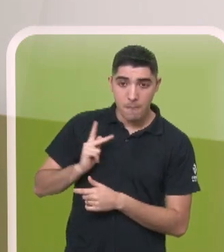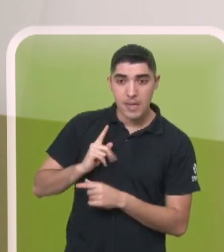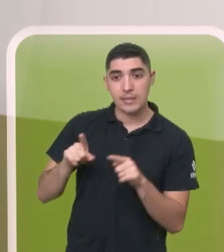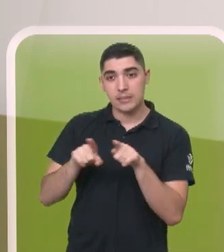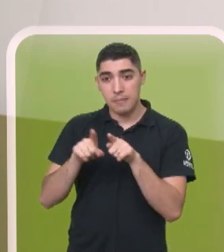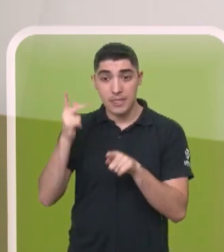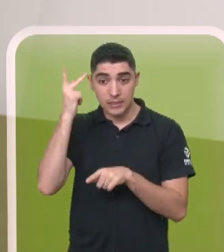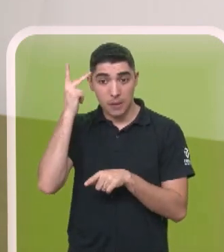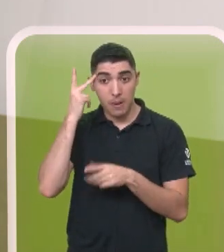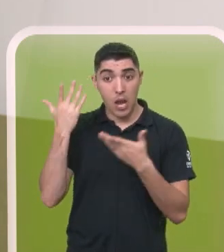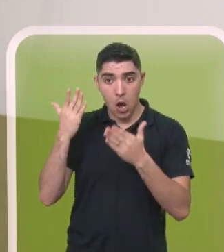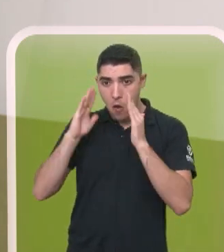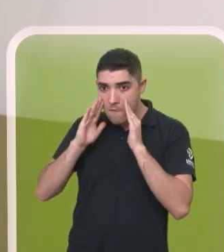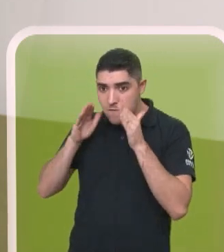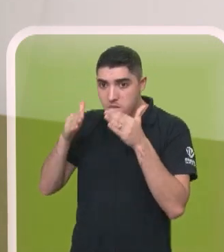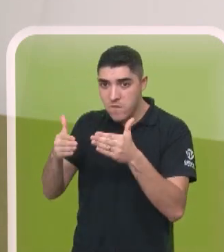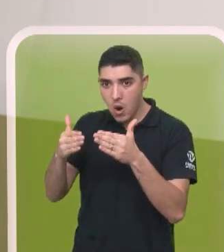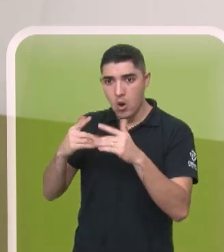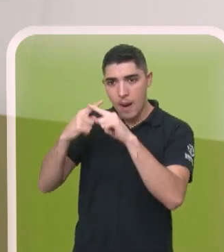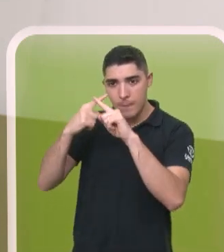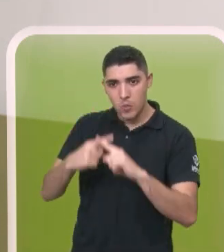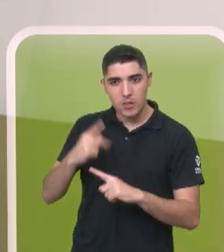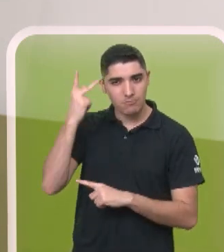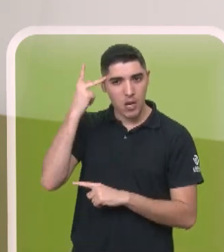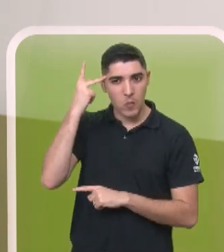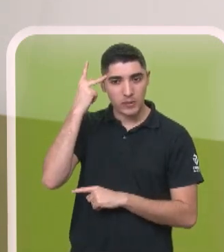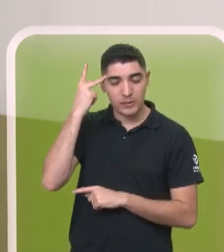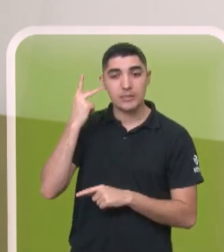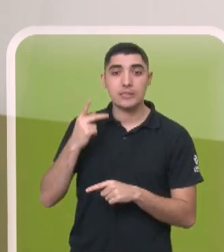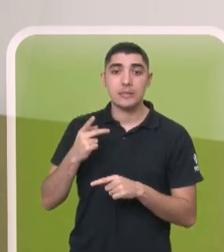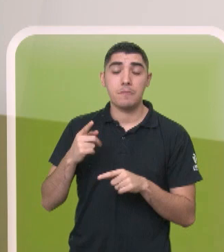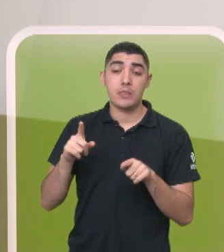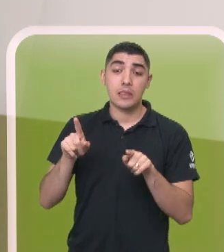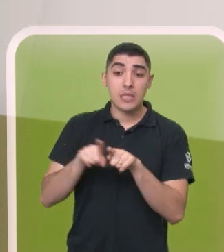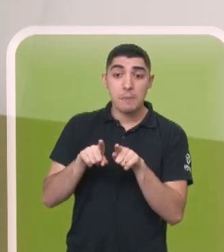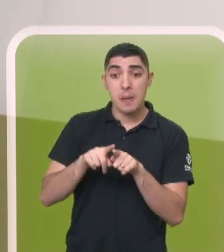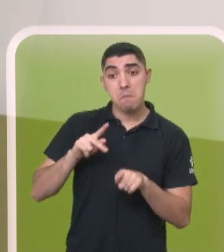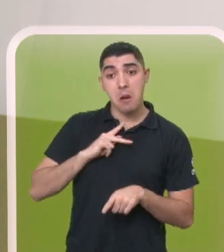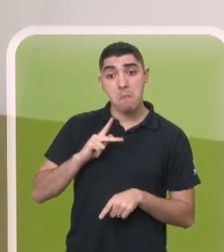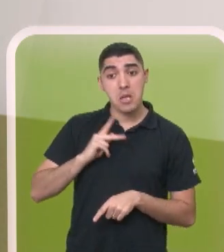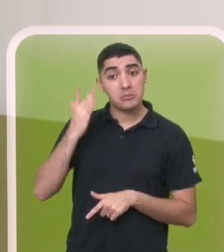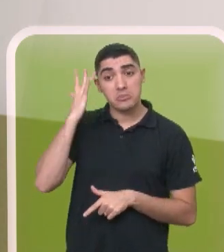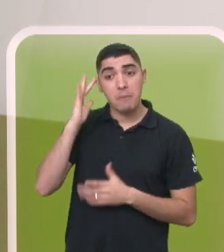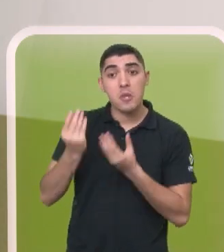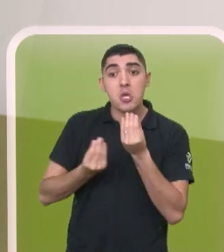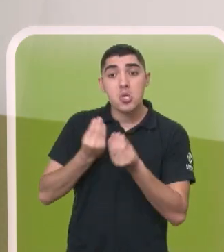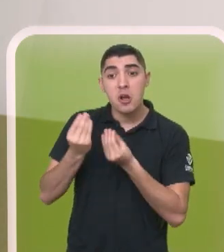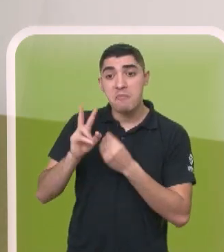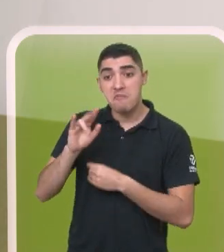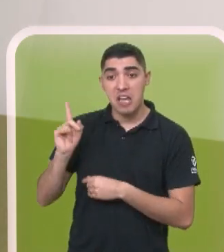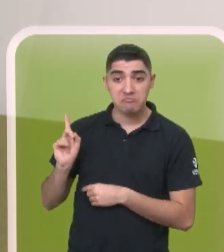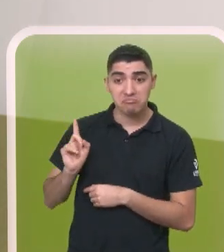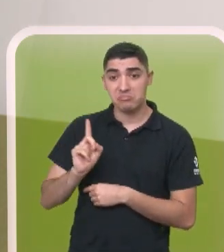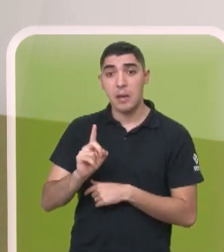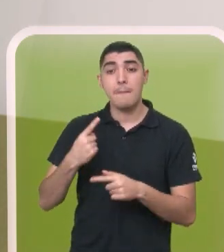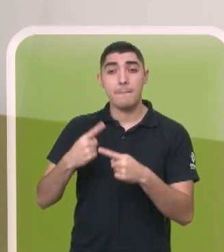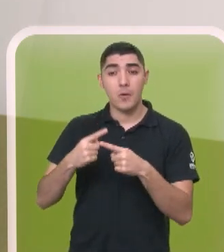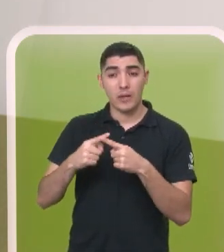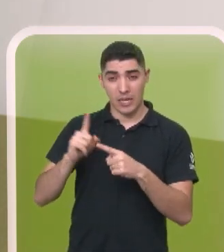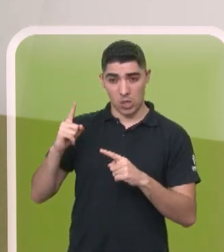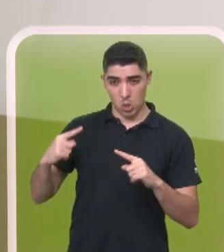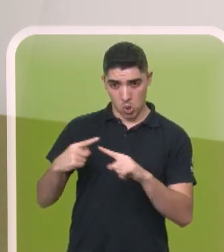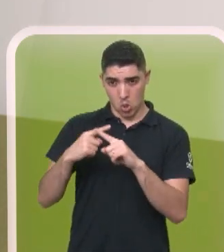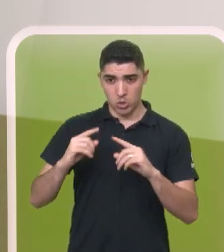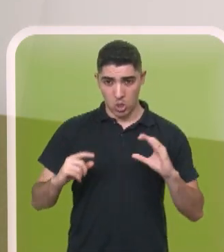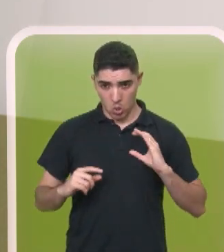vão priorizar mais agora o Campeonato Paulista. E o Palmeiras, que a gente não sabe como vai vir, porque no jogo contra o Corinthians teve alguns problemas